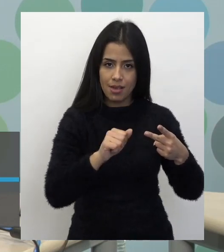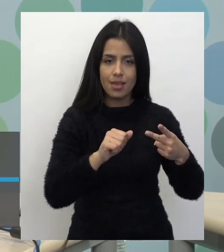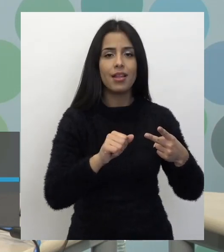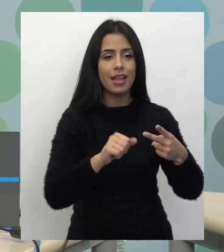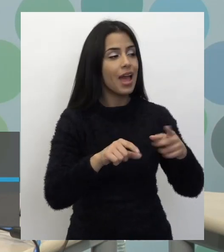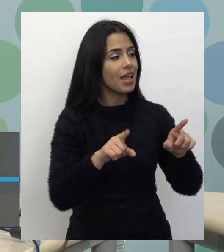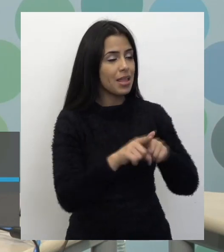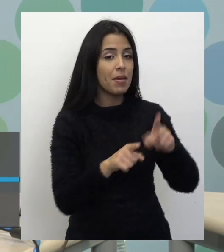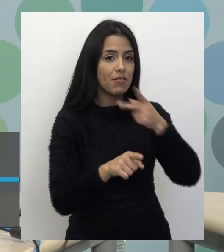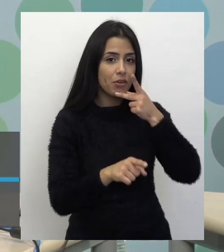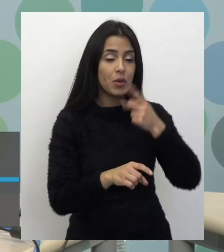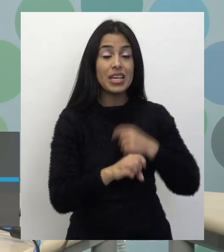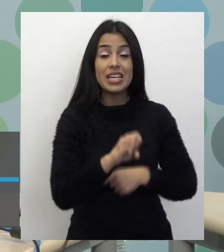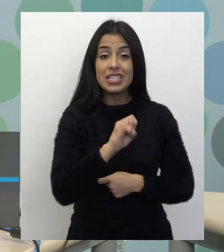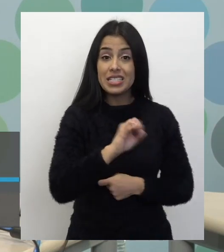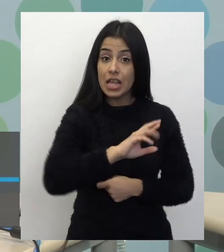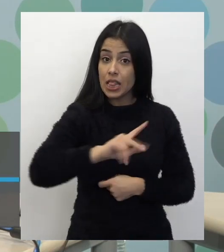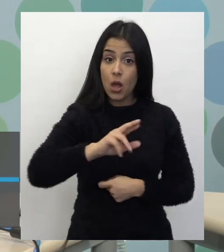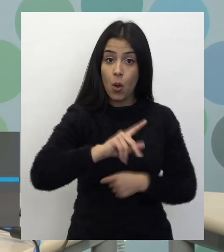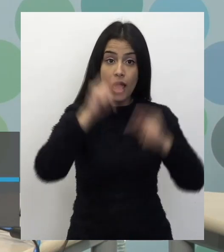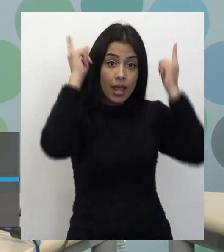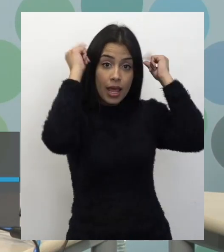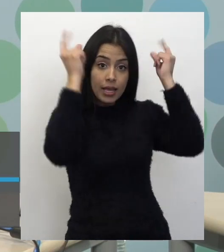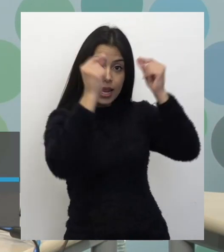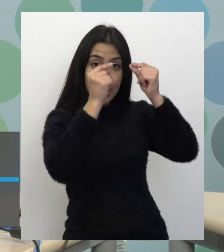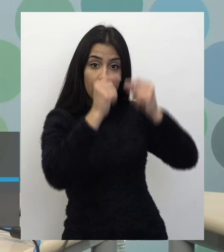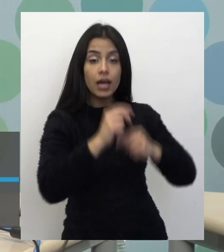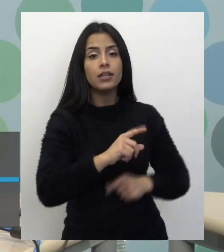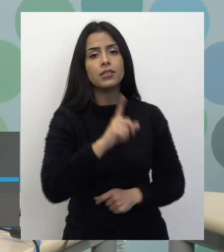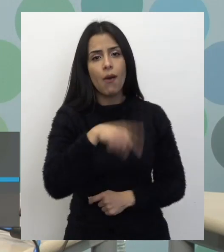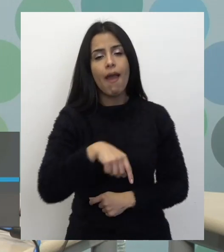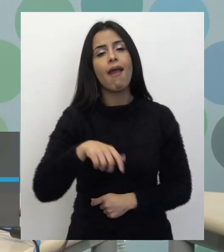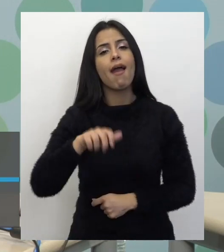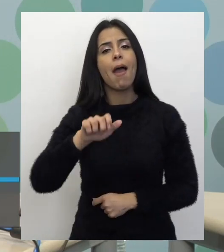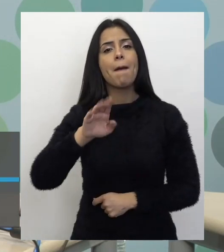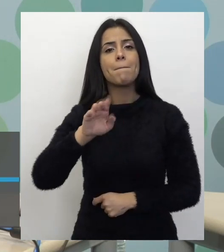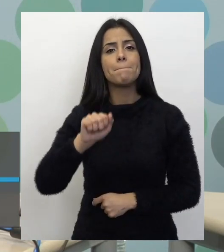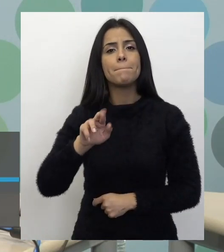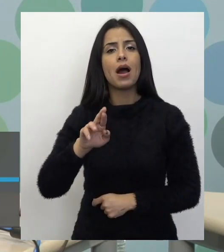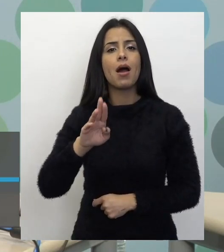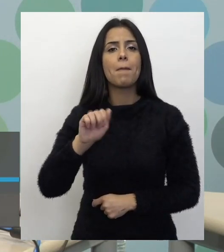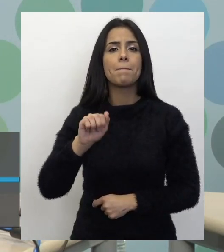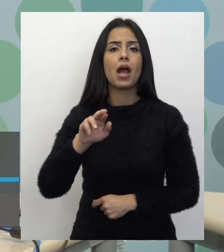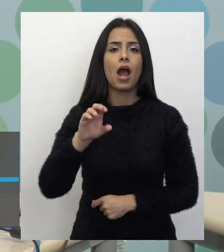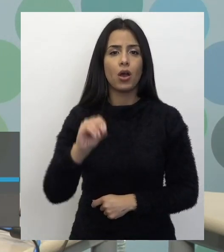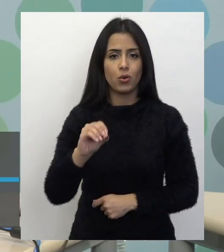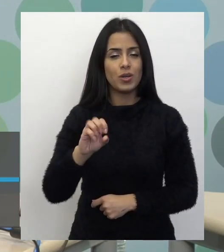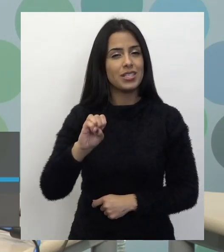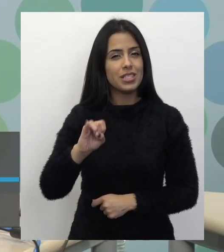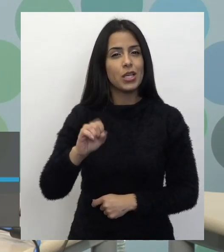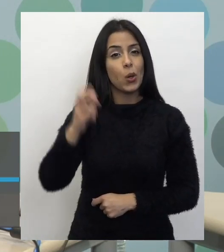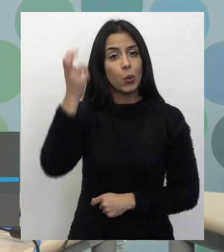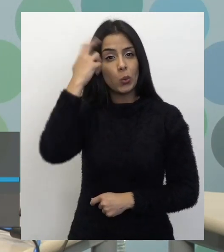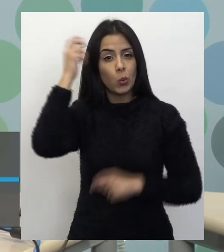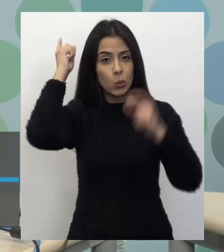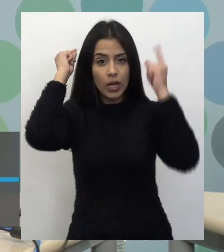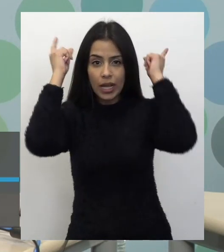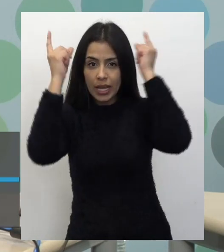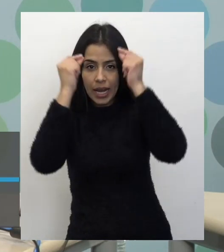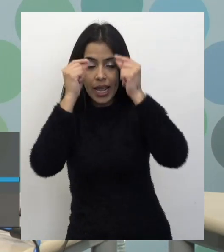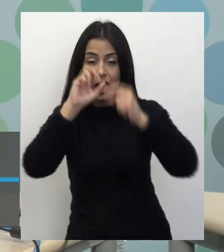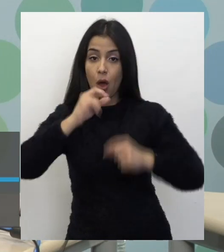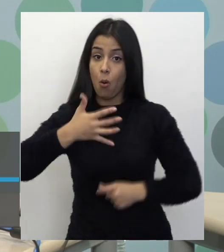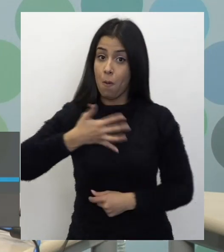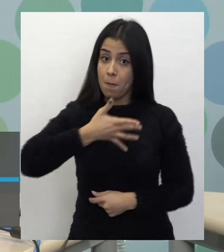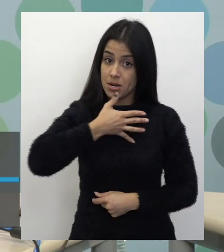que não eram gregos, para Alexandre, eram bárbaros. É isso mesmo. Quem não compartilha da cultura grega ou macedônica, para ele é